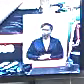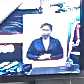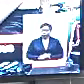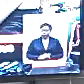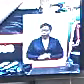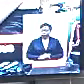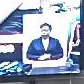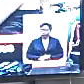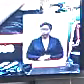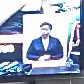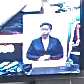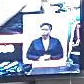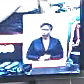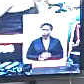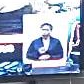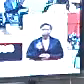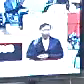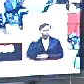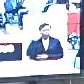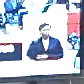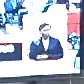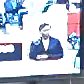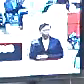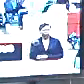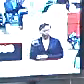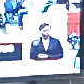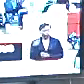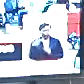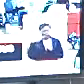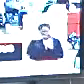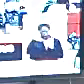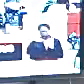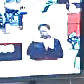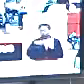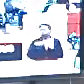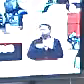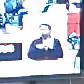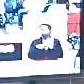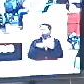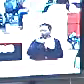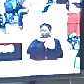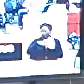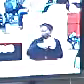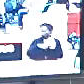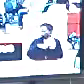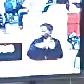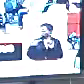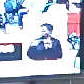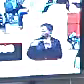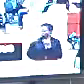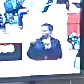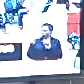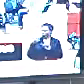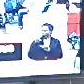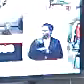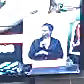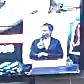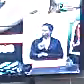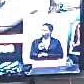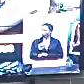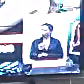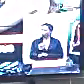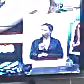porque eu acho que a senhora tem de ver essa suma daí não é regulação que a tá dizendo aí não se o STJ suspendeu a você